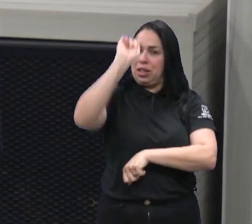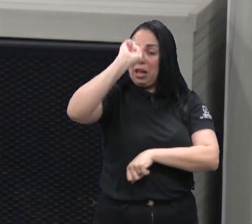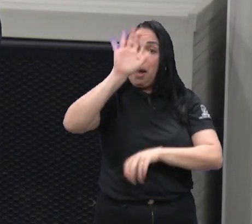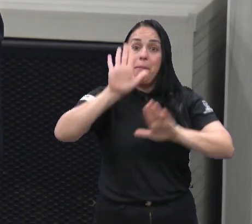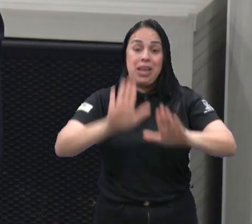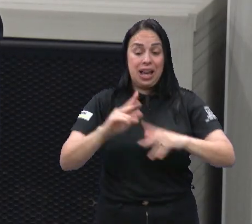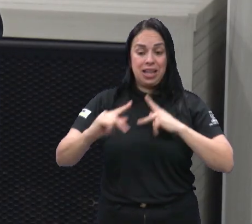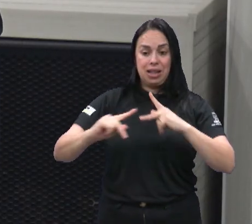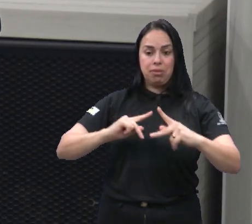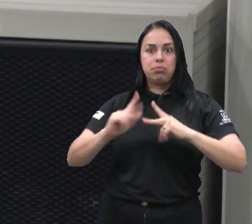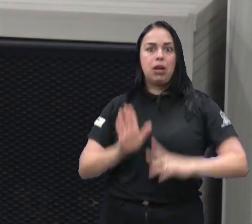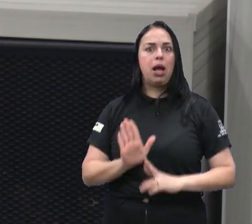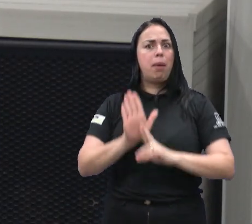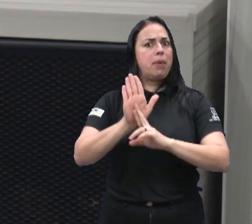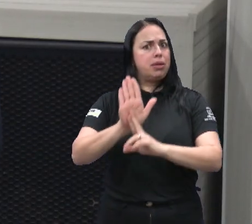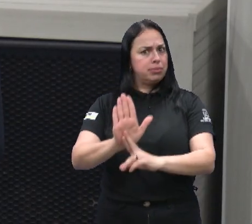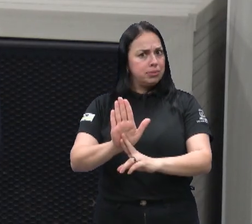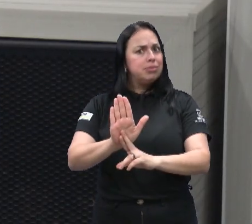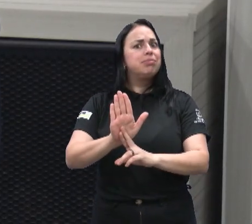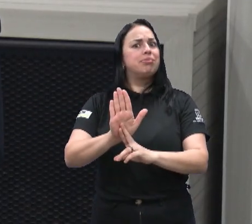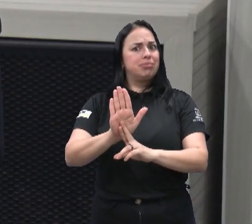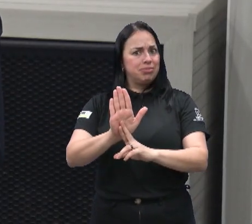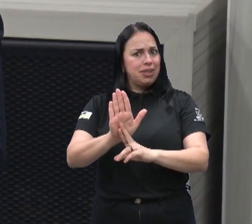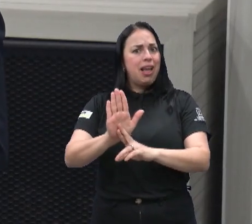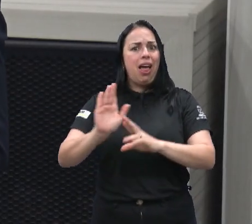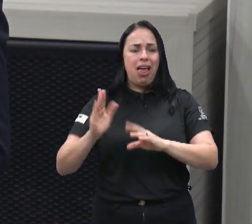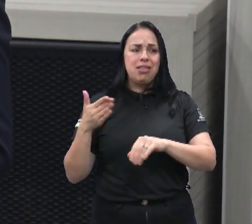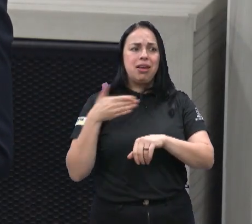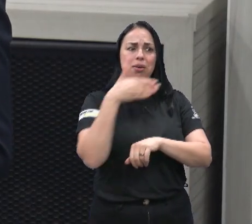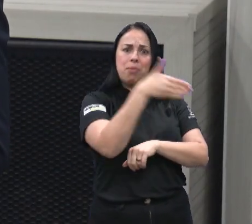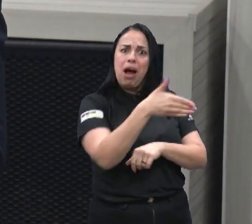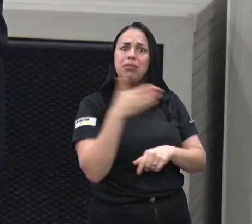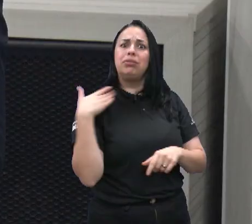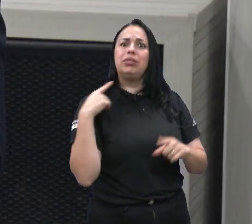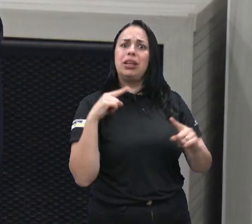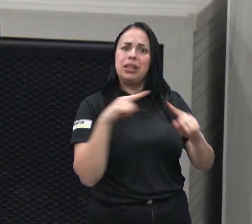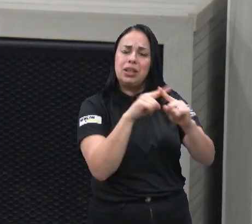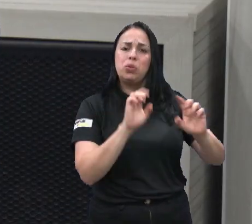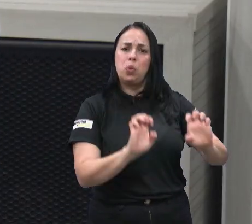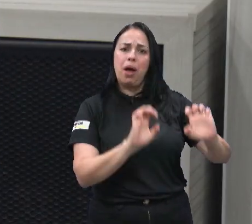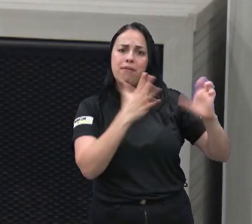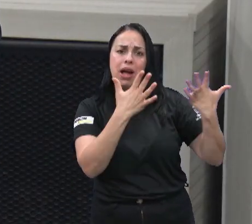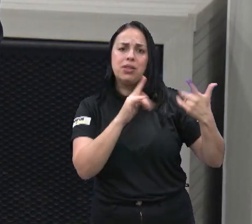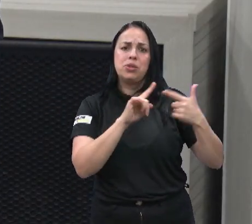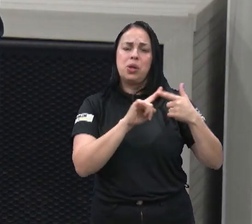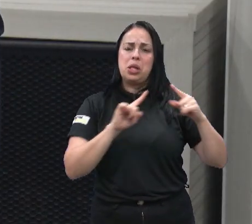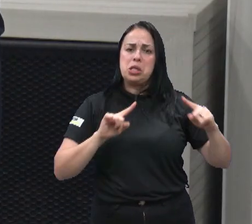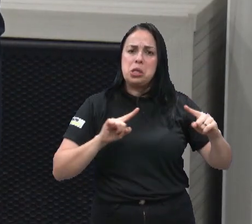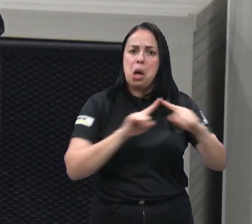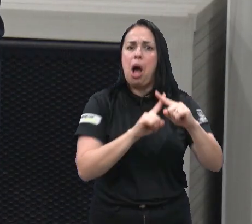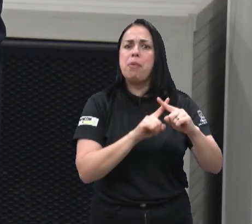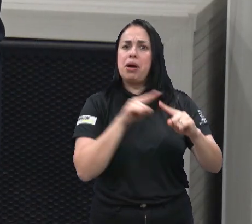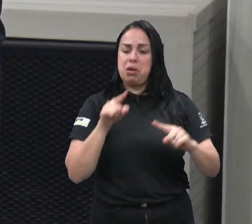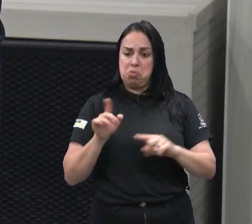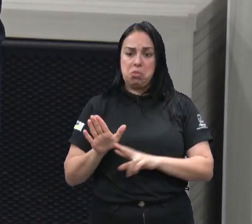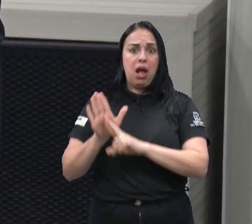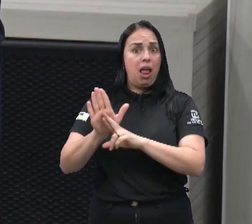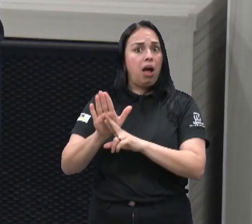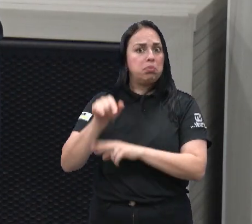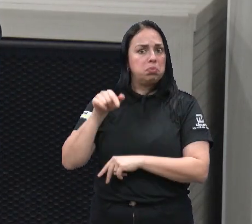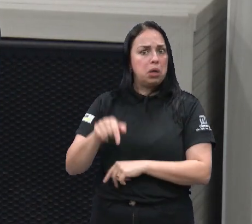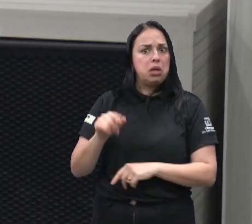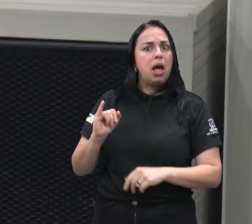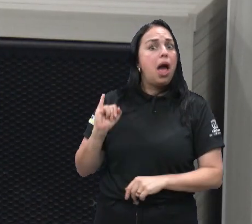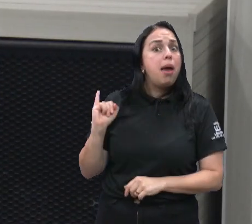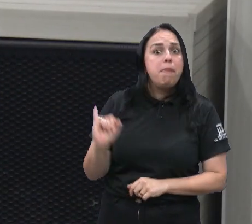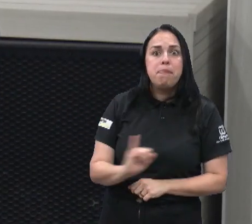que representa a nossa cidade em atividades, em eventos, em campeonatos, é muito importante para